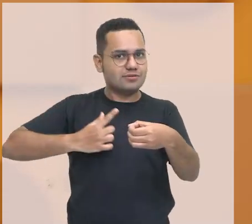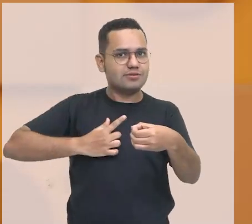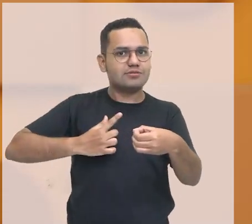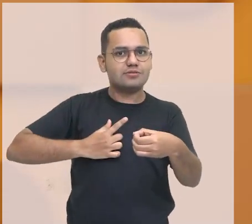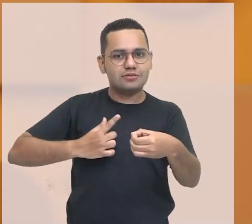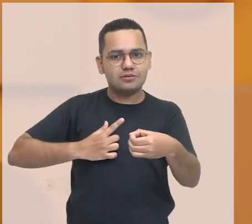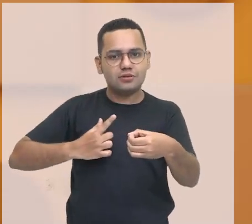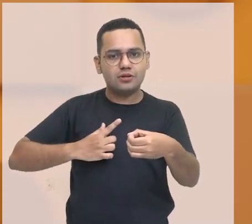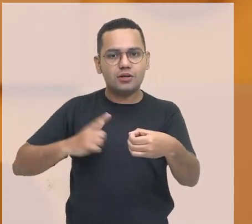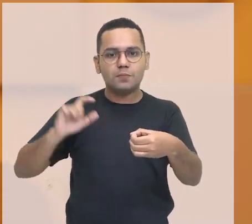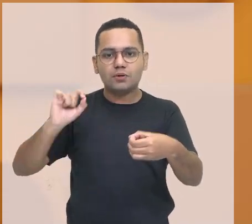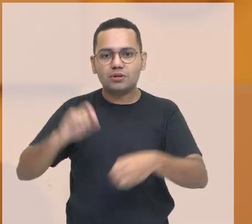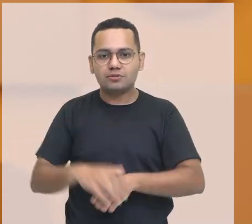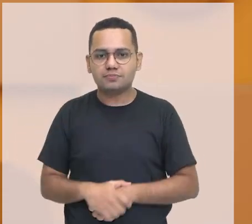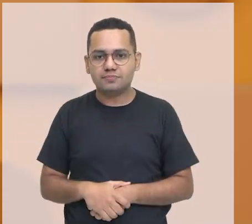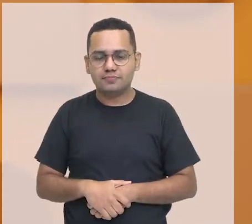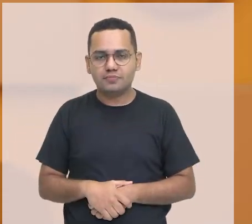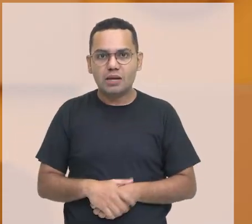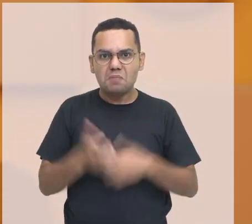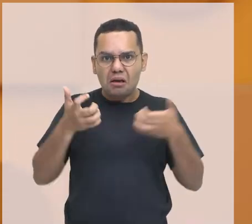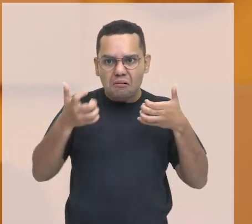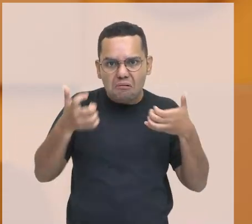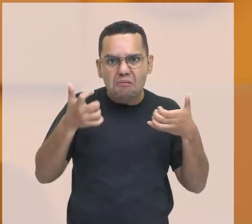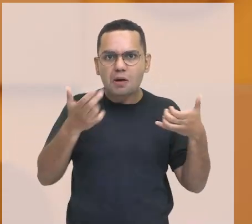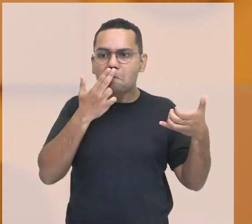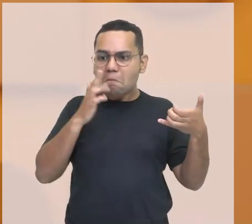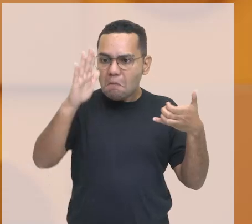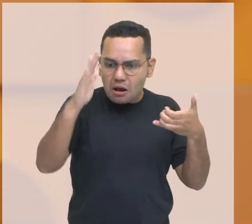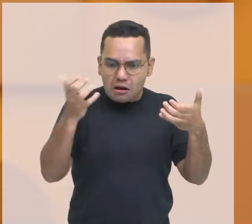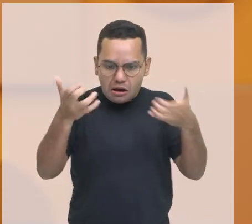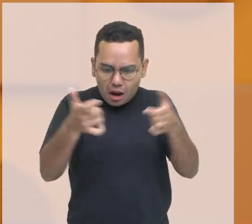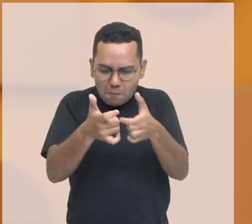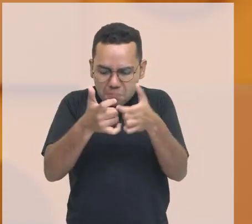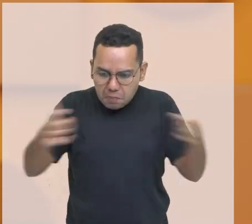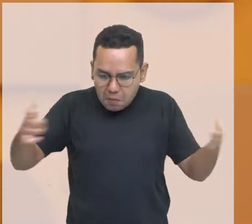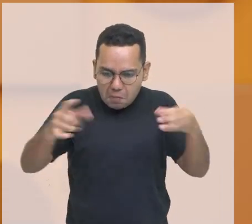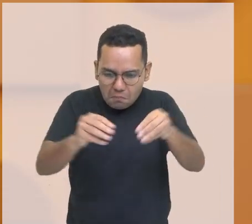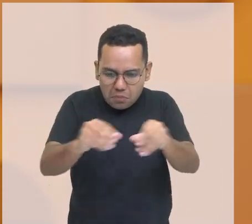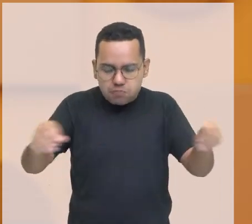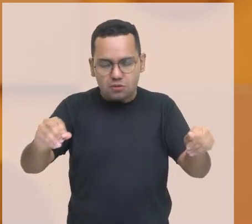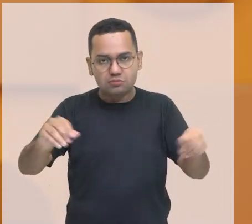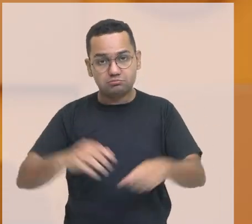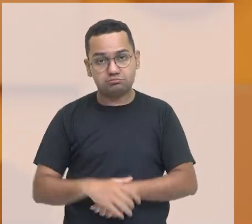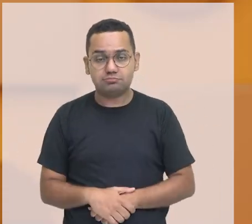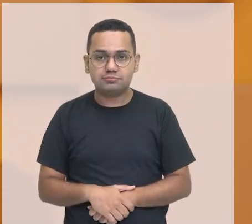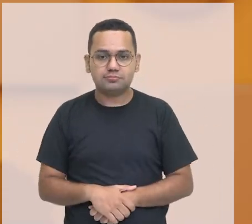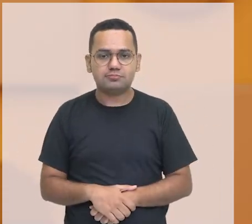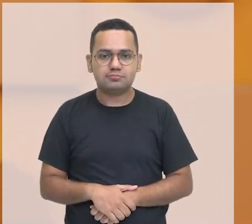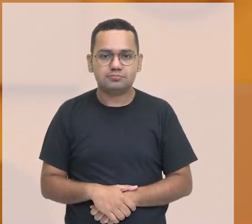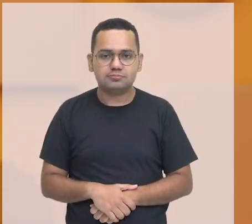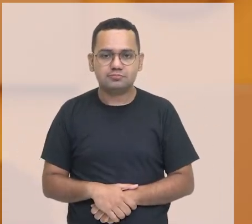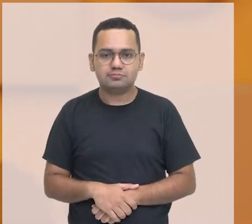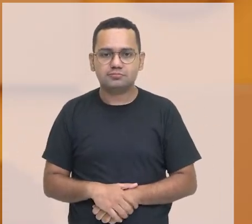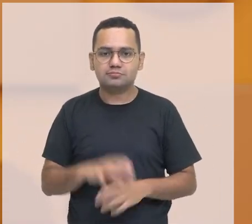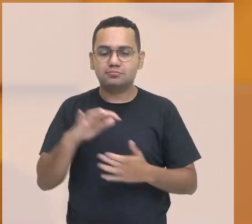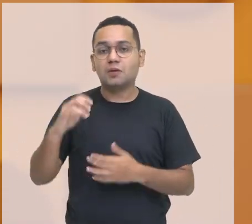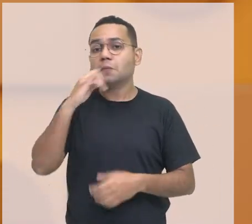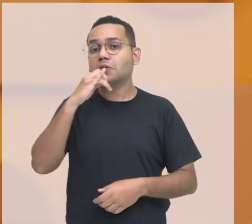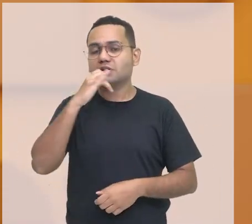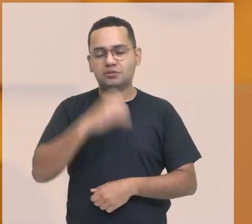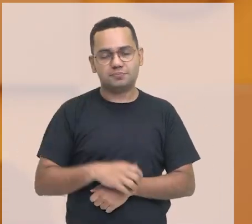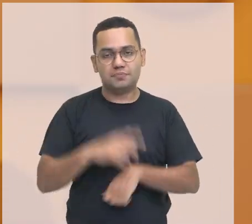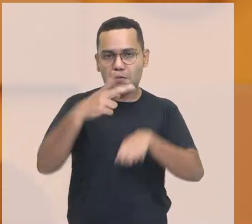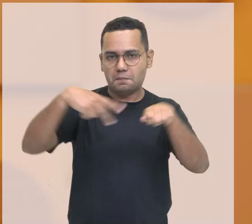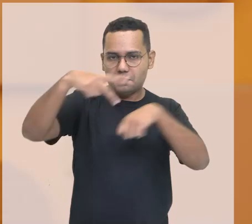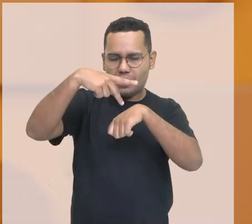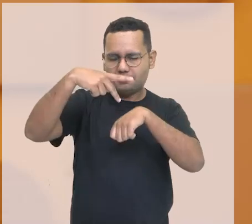diretamente pela sanha expansionista do Führer, do Adolf Hitler. Eu falo para vocês que a própria Polônia foi